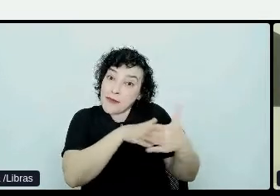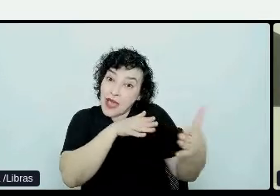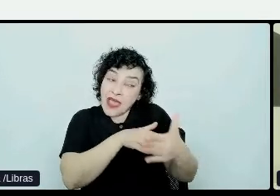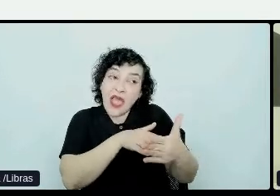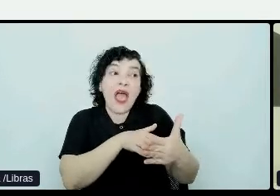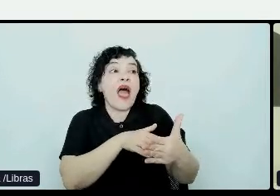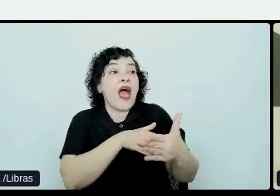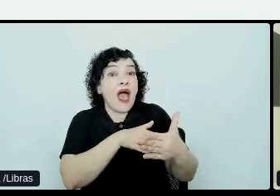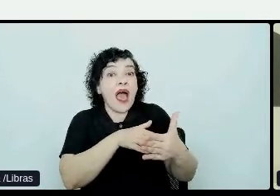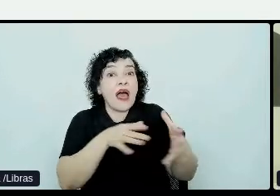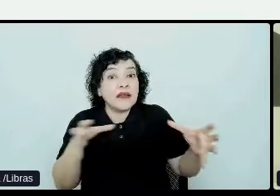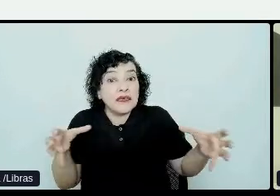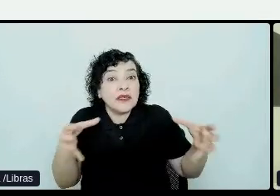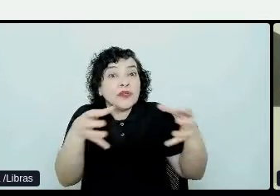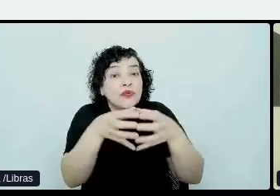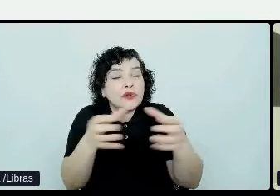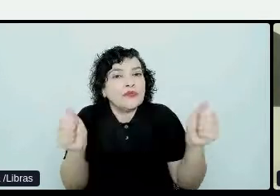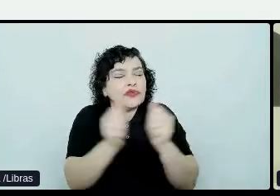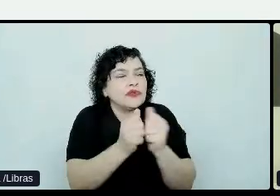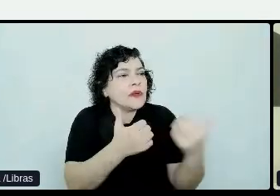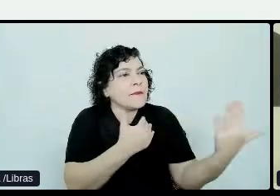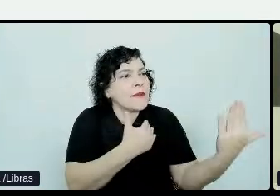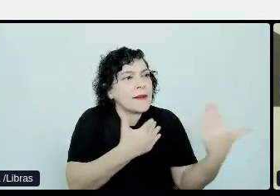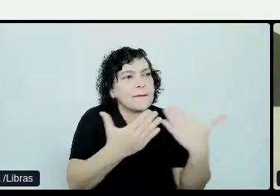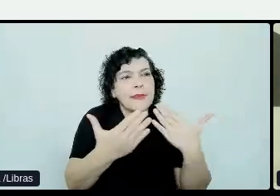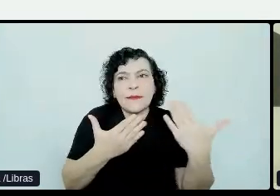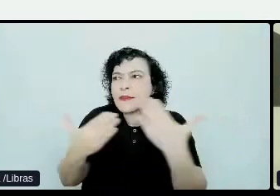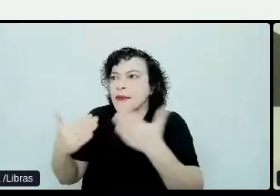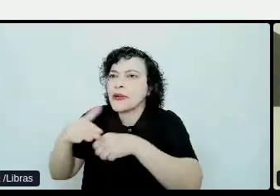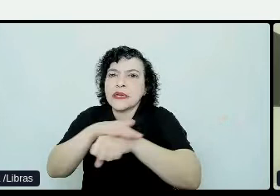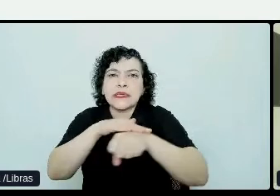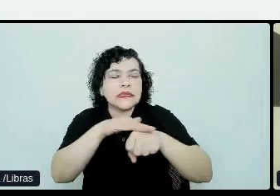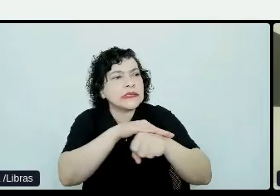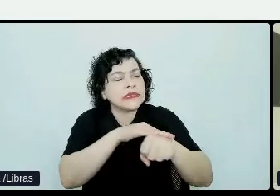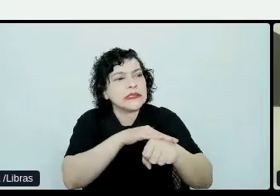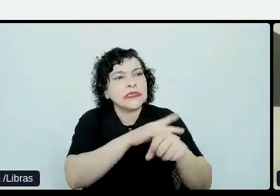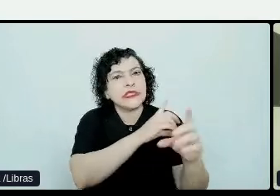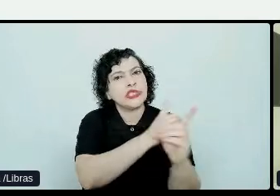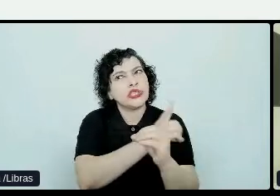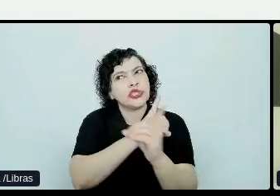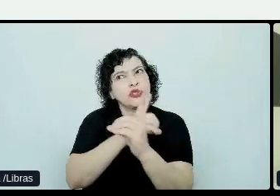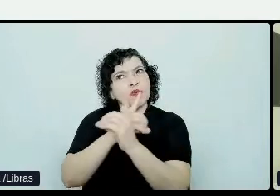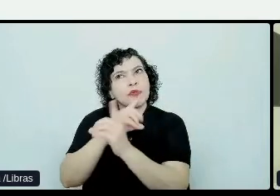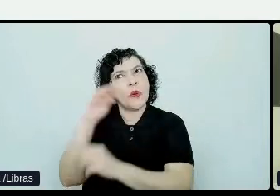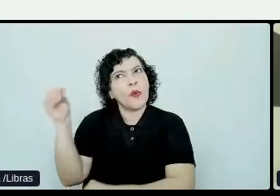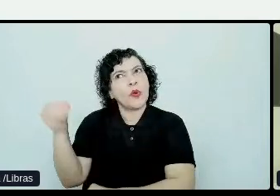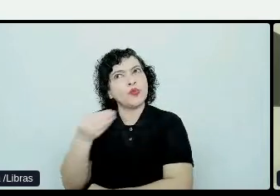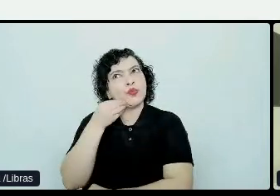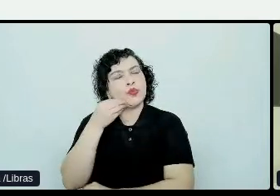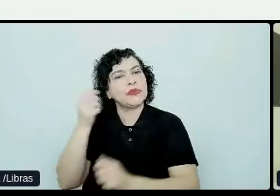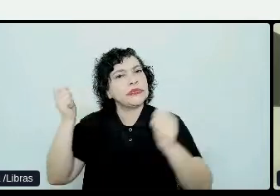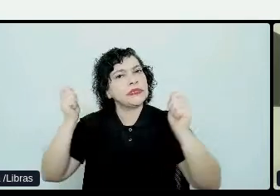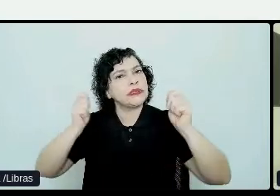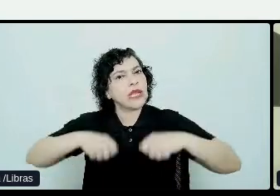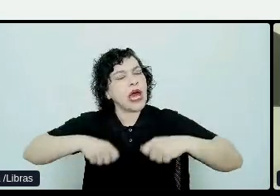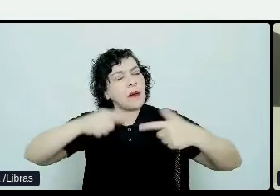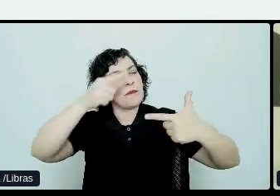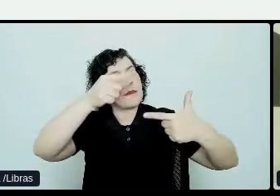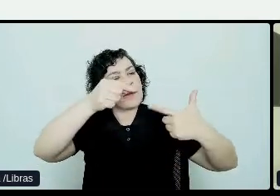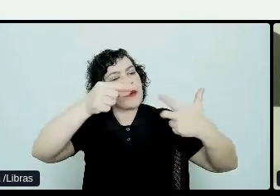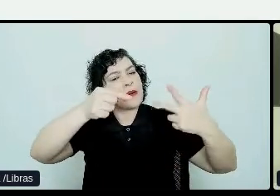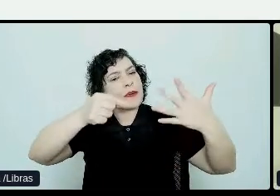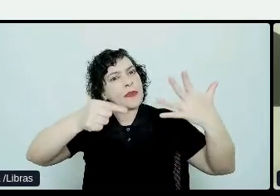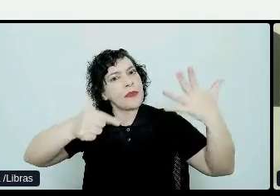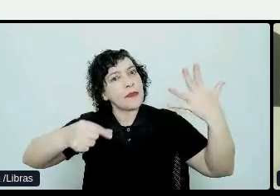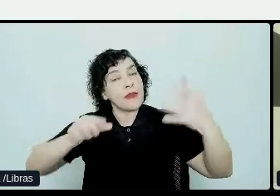foi descobrindo coisas, né, e vendo possibilidades ali de encontrar alternativas, né, meio para poder contornar